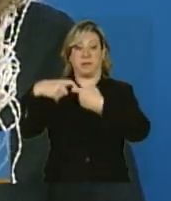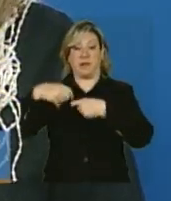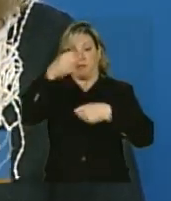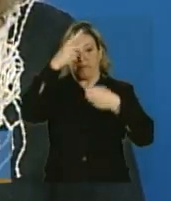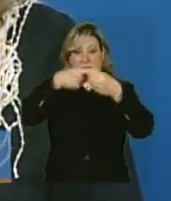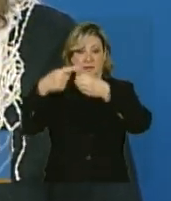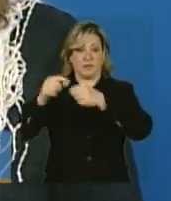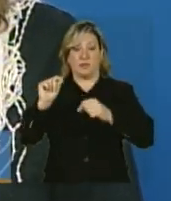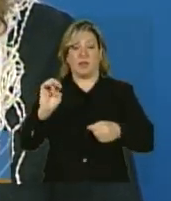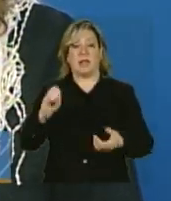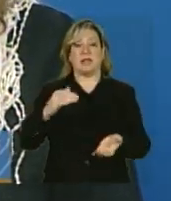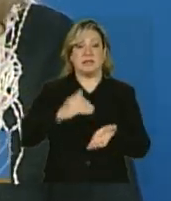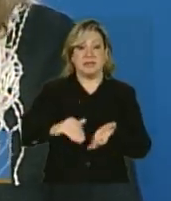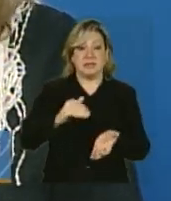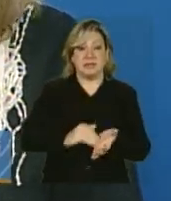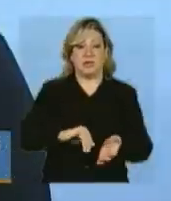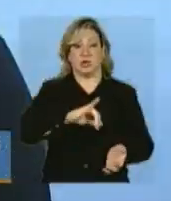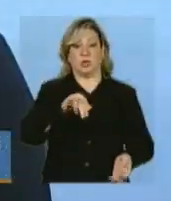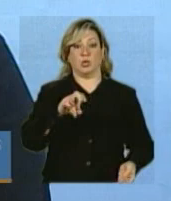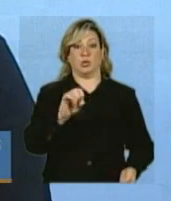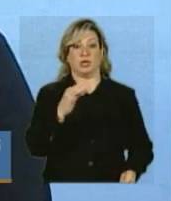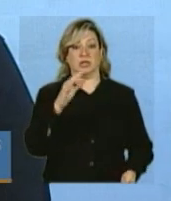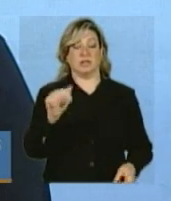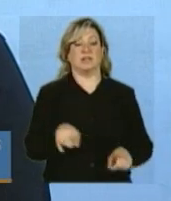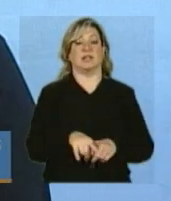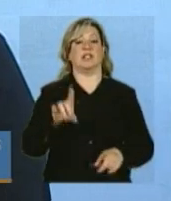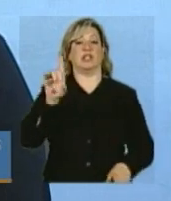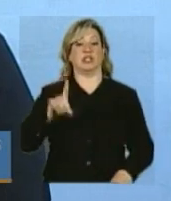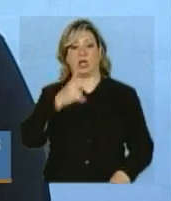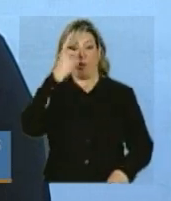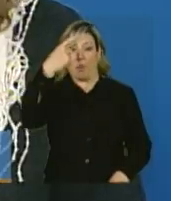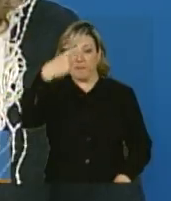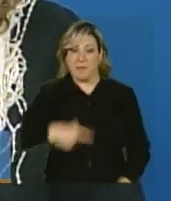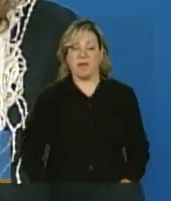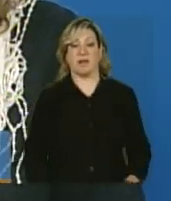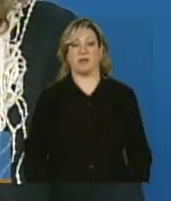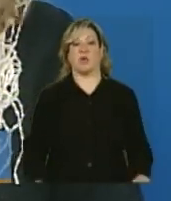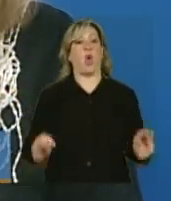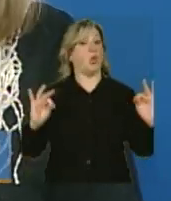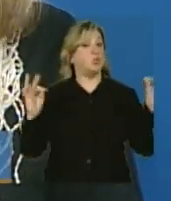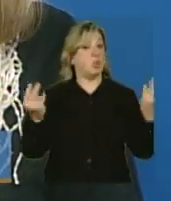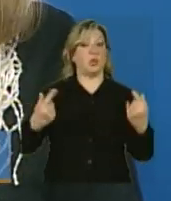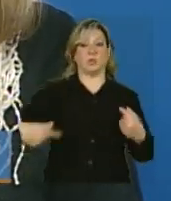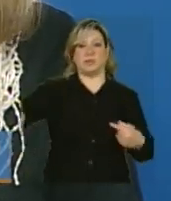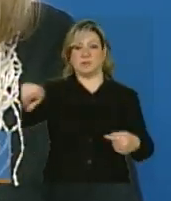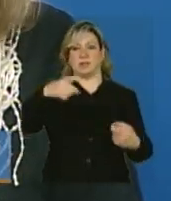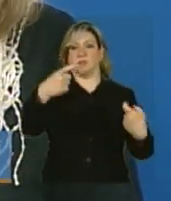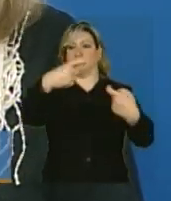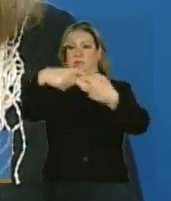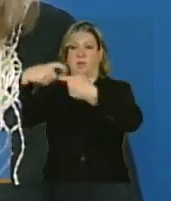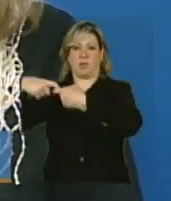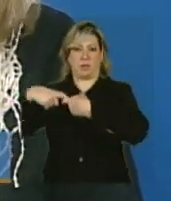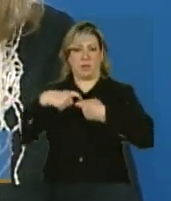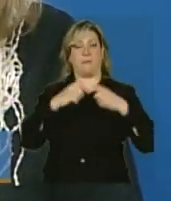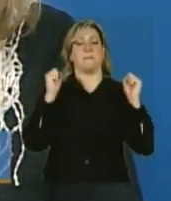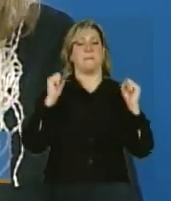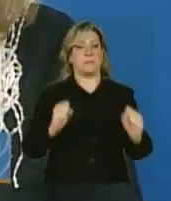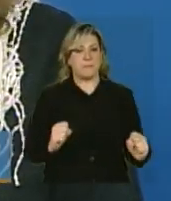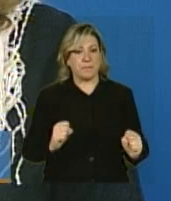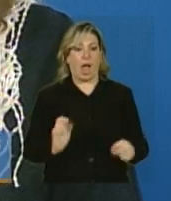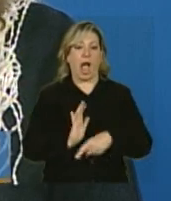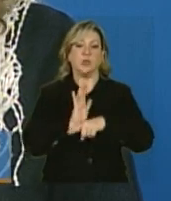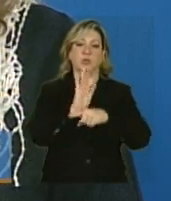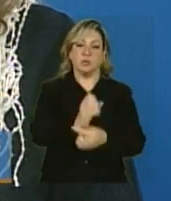município, que é a Secretaria de Justiça, Direitos Humanos, que todos esses parceiros podem encaminhar.